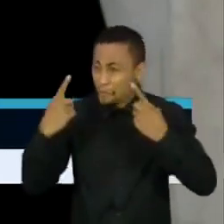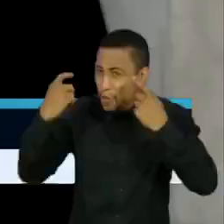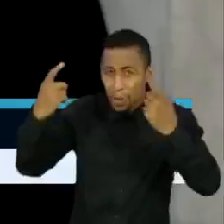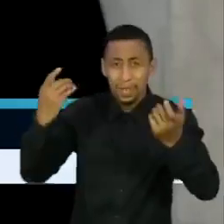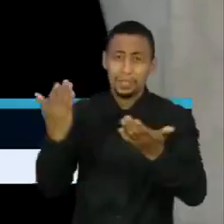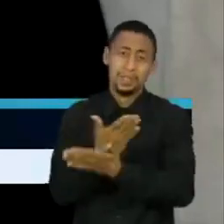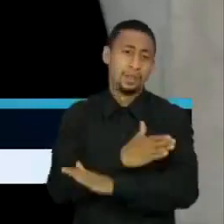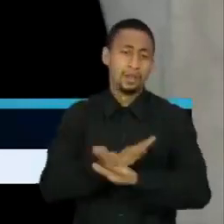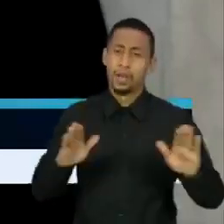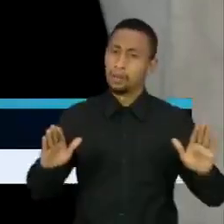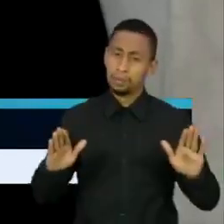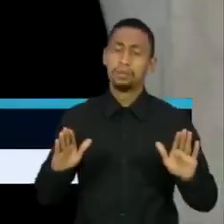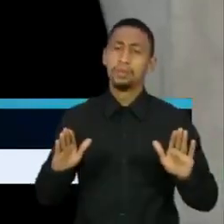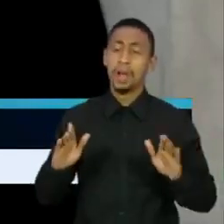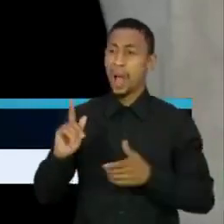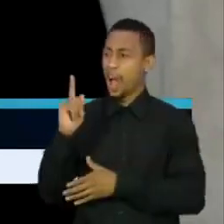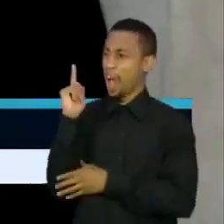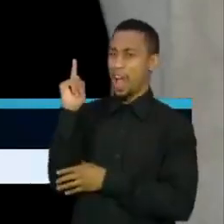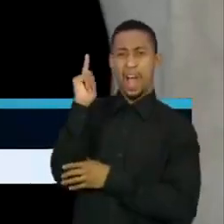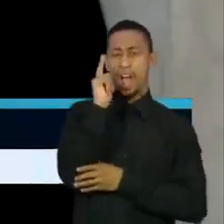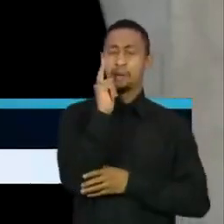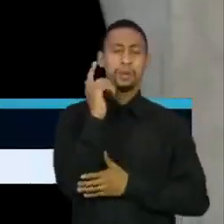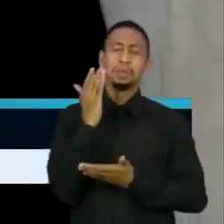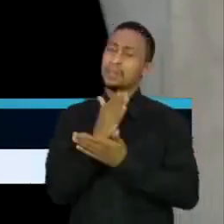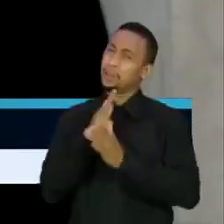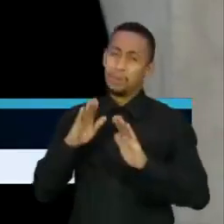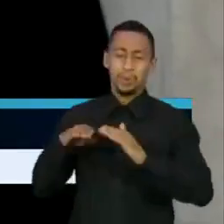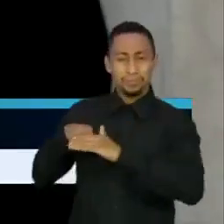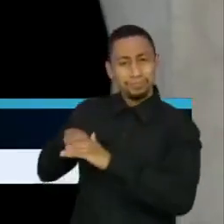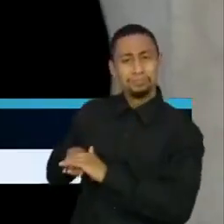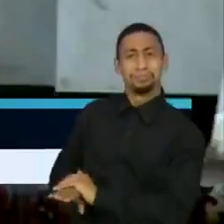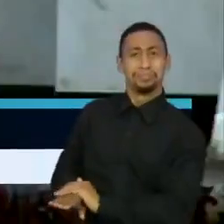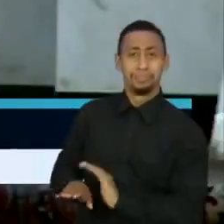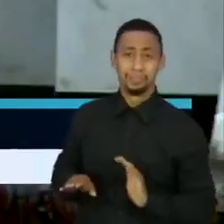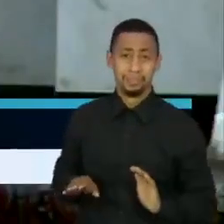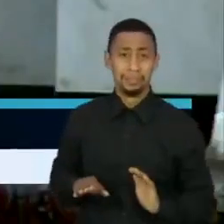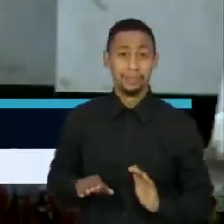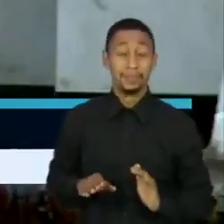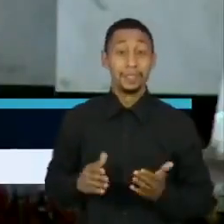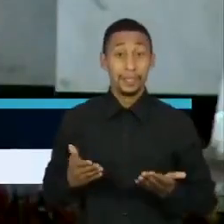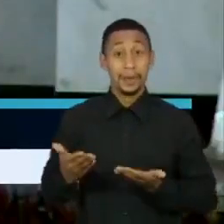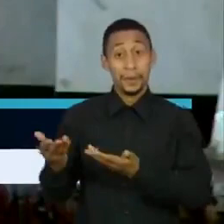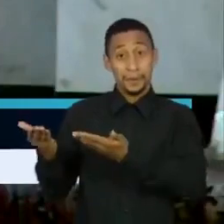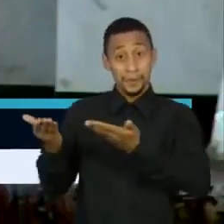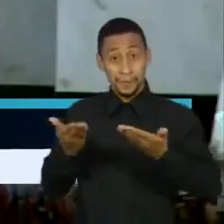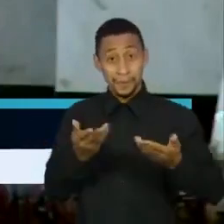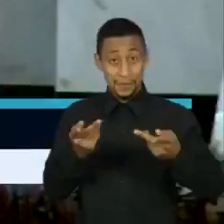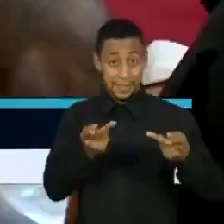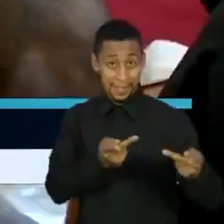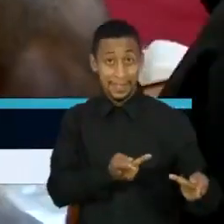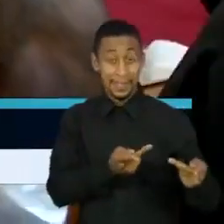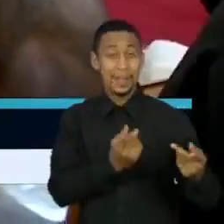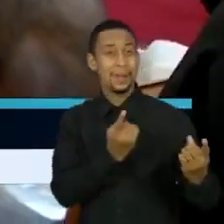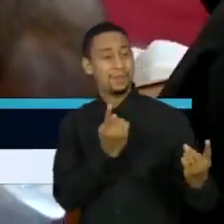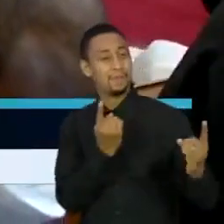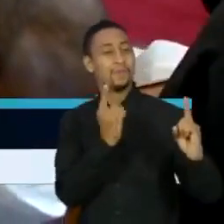violência. Calem-se as armas. Andar nos seus caminhos. Na visita, o Papa se encontrou